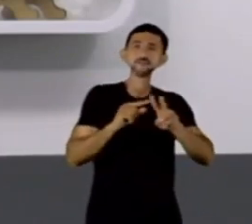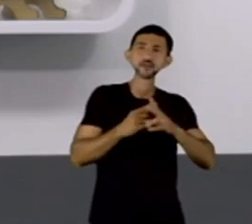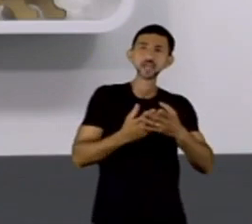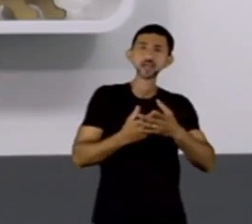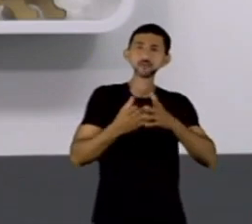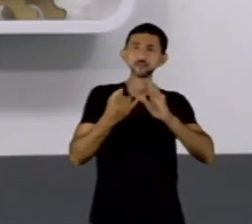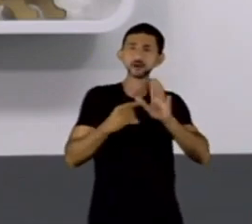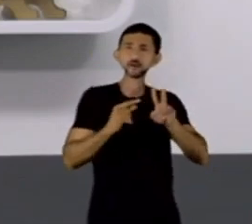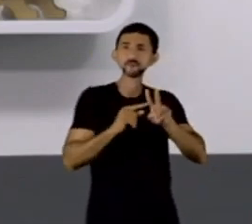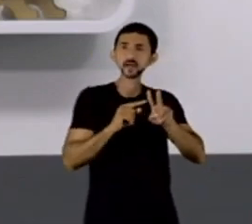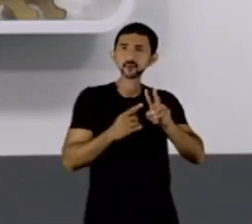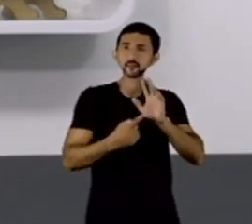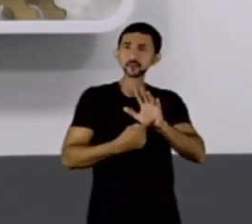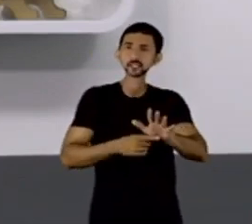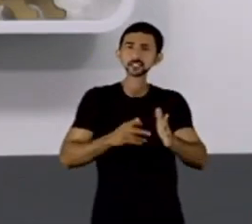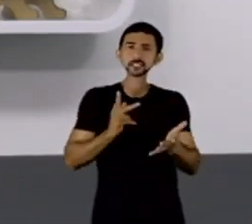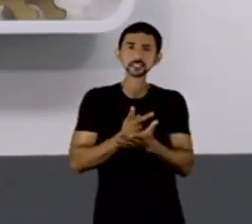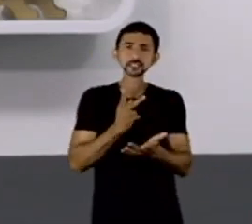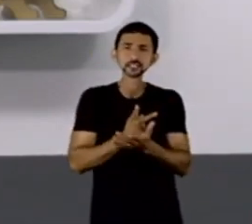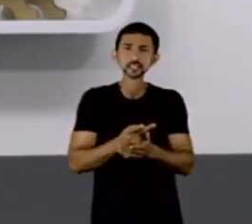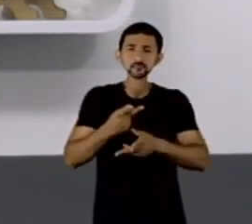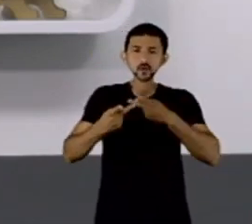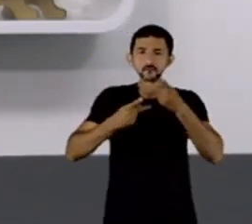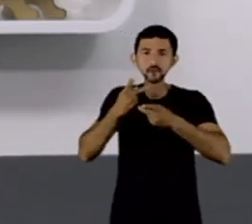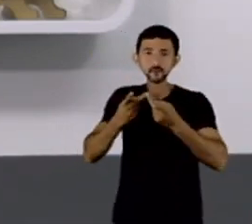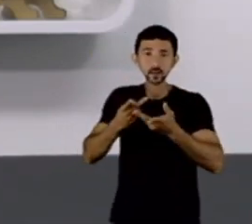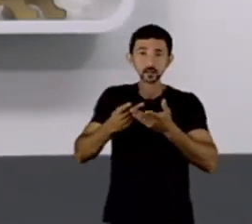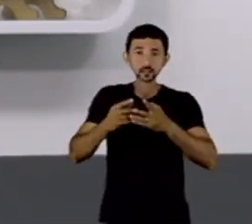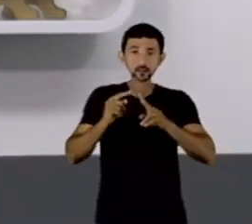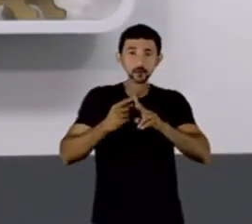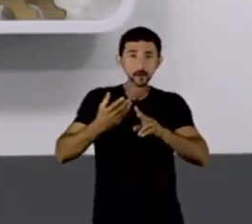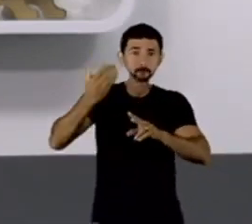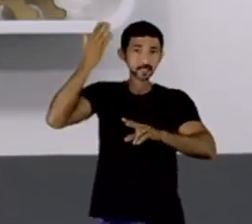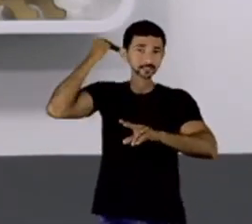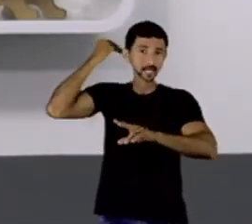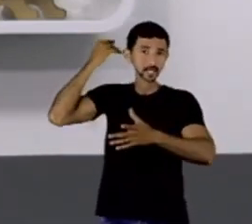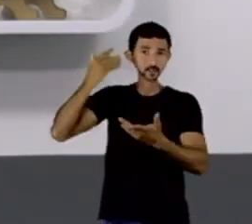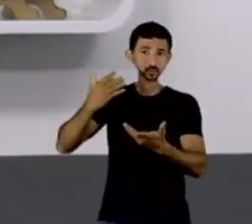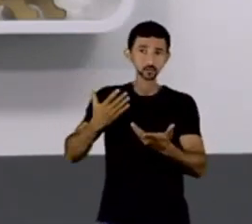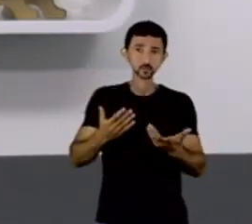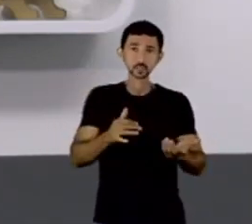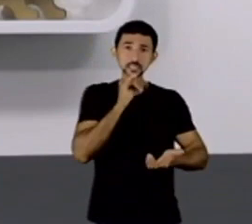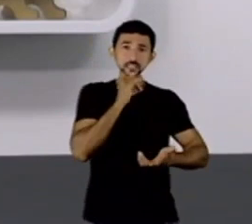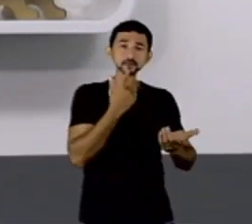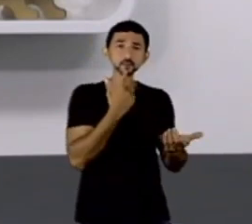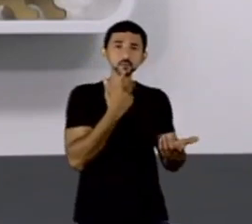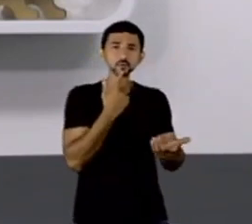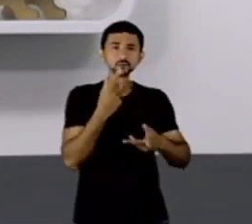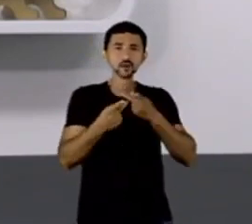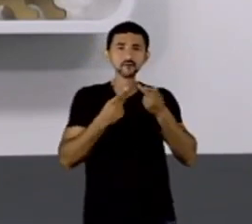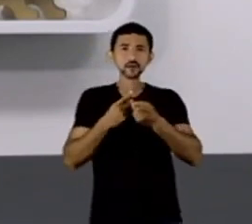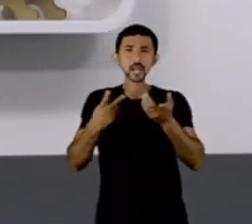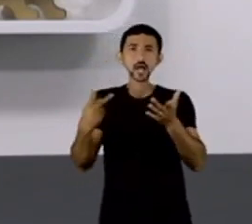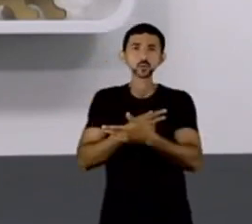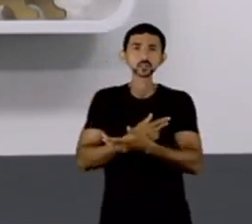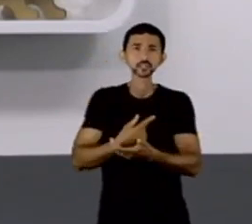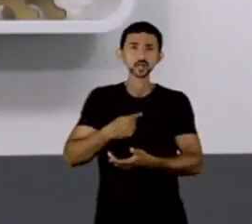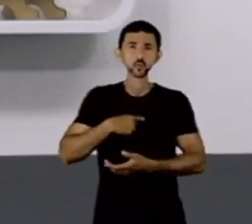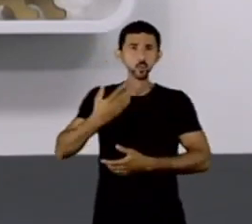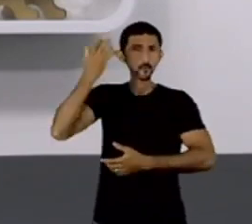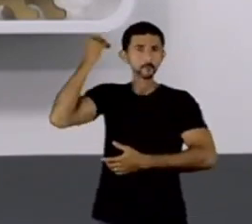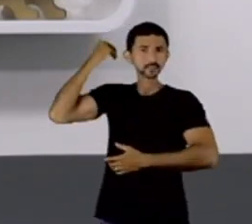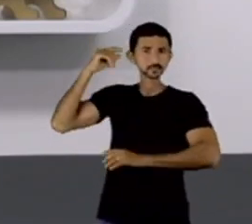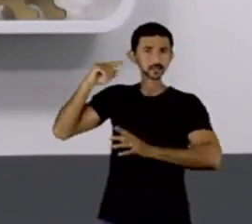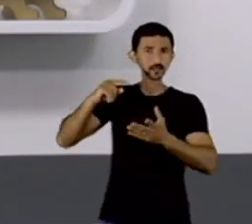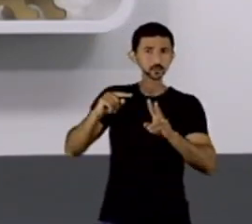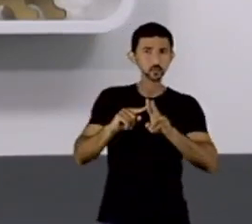aparecer sempre quando eu estou contando uma história no passado. Quando você vai contar para alguém alguma coisa que aconteceu com você, você